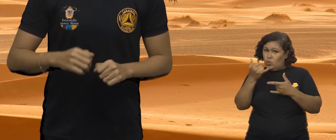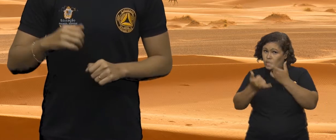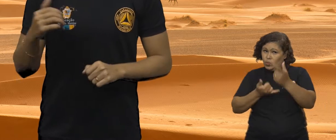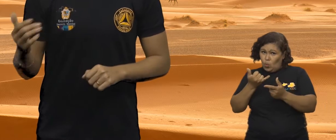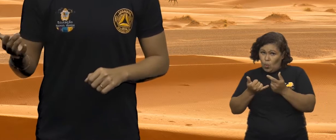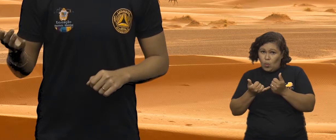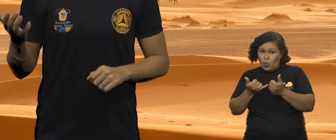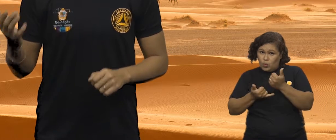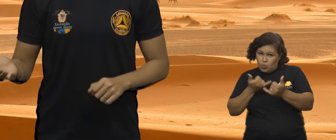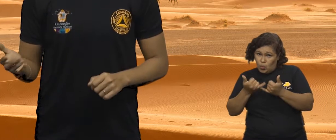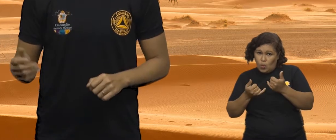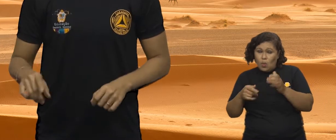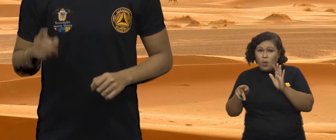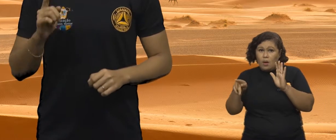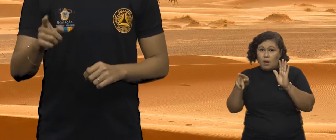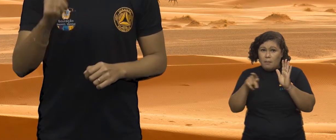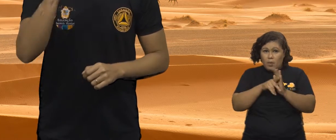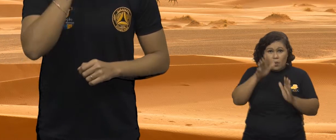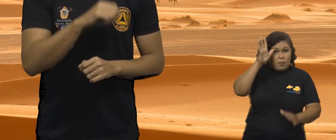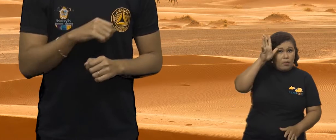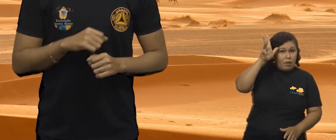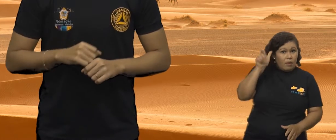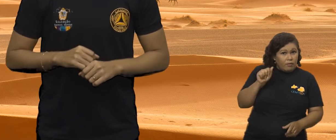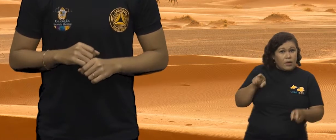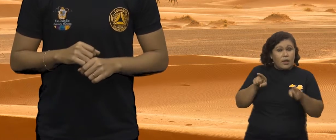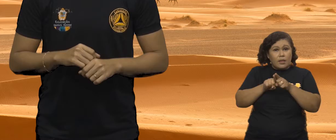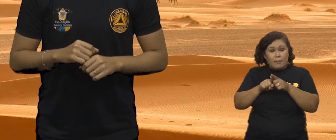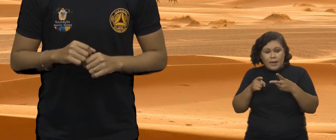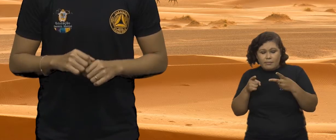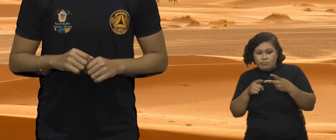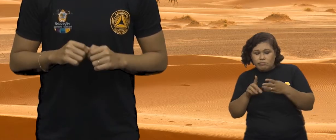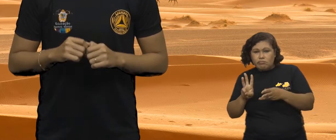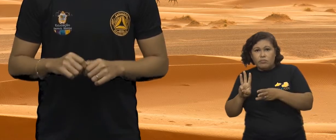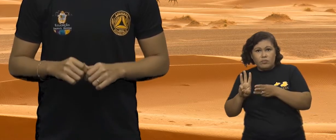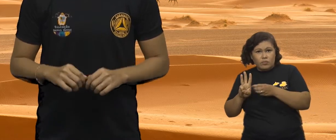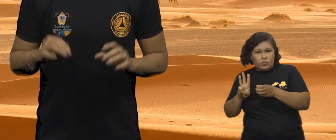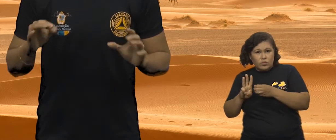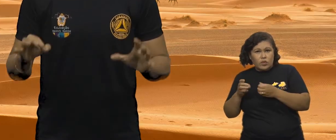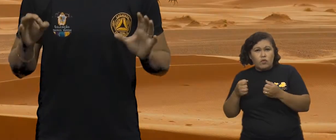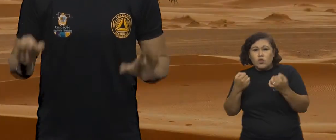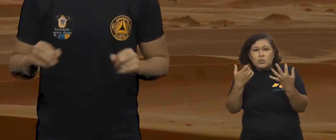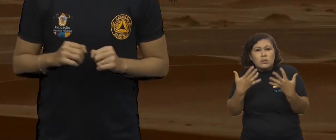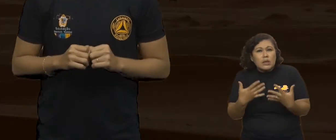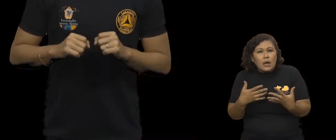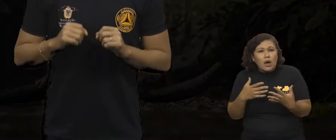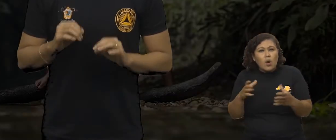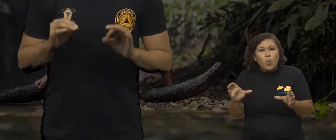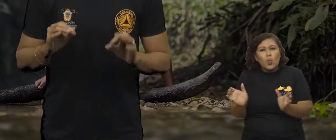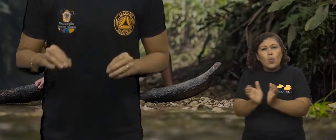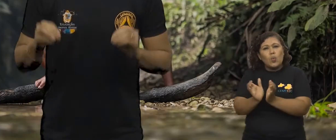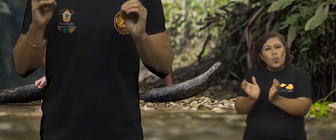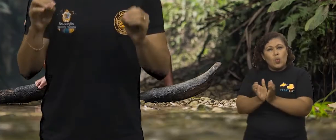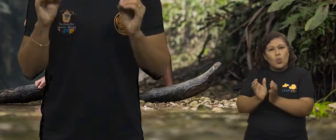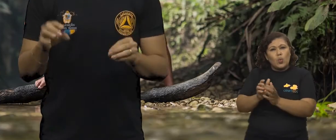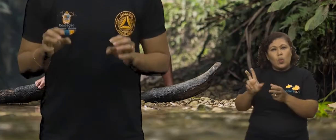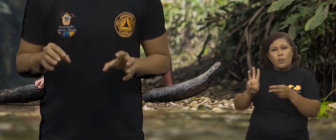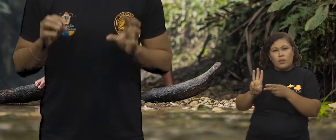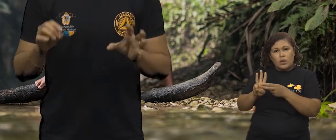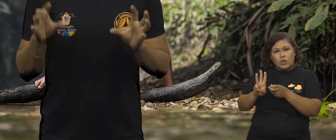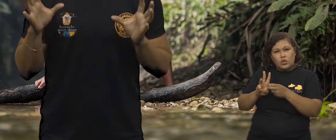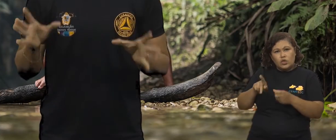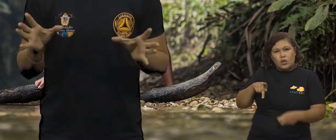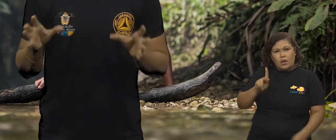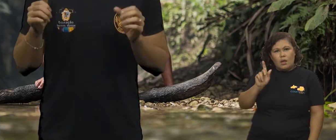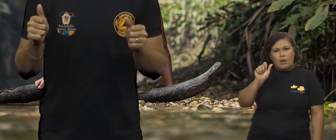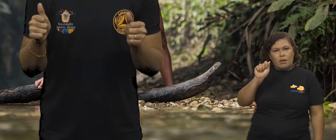africana e o outro de matriz indígena, também iremos conhecer um pouquinho dos povos indígenas Kalapalo. Antes, vamos conhecer um